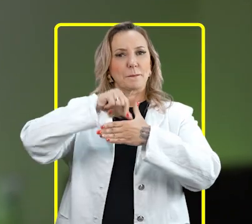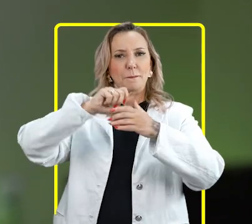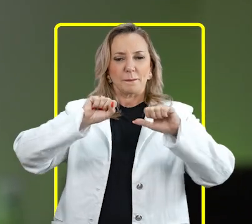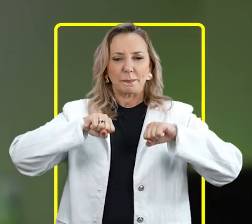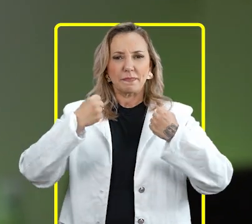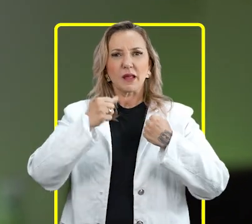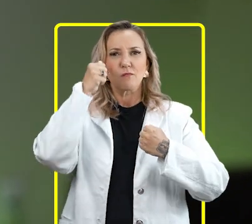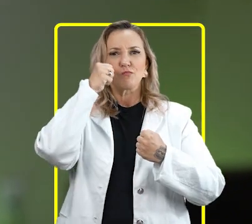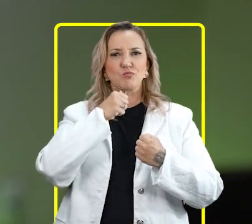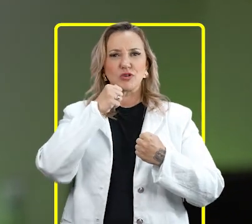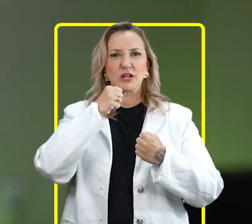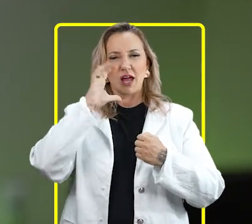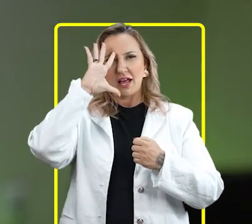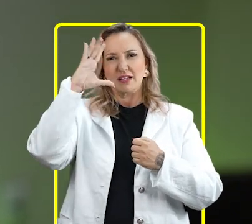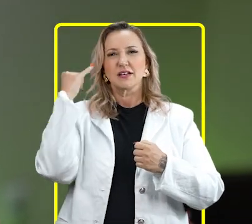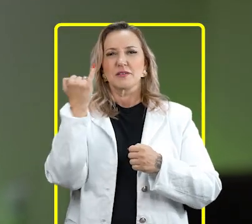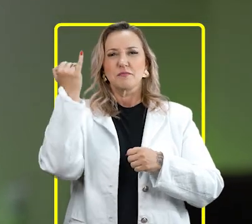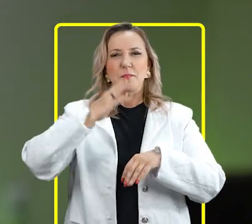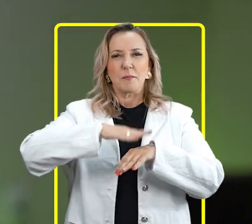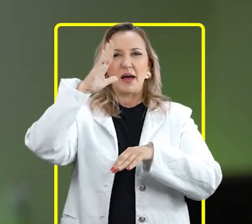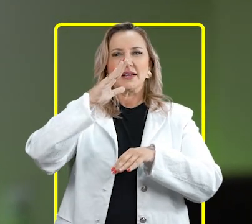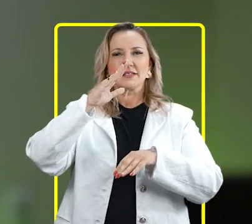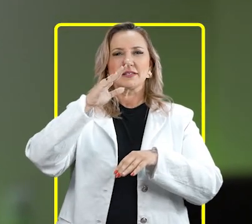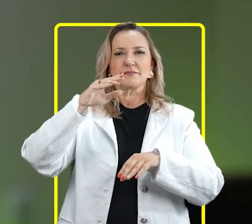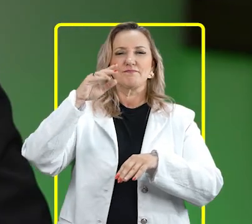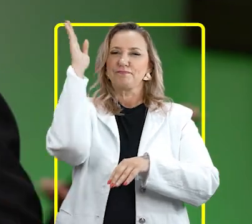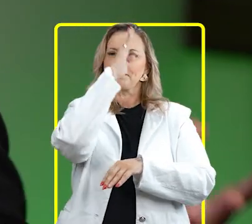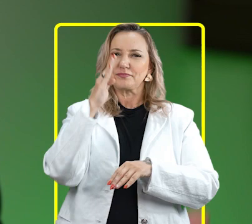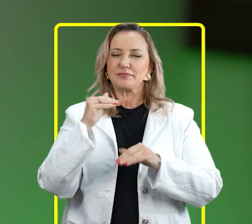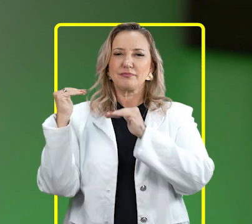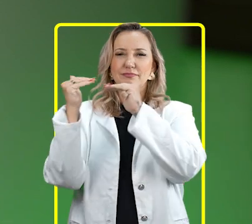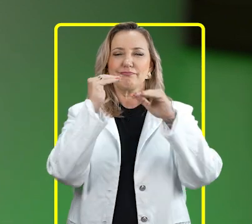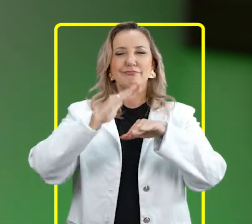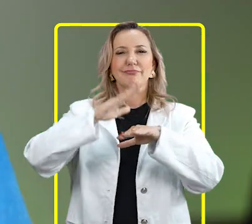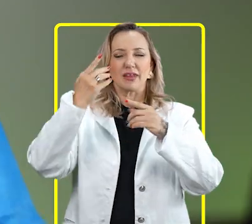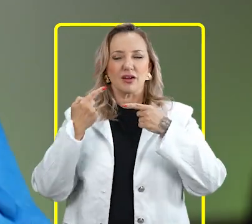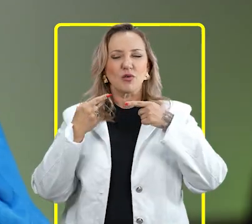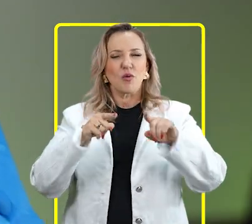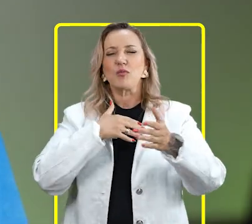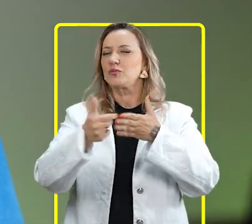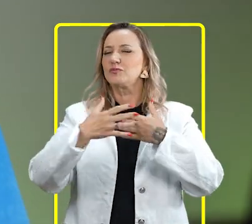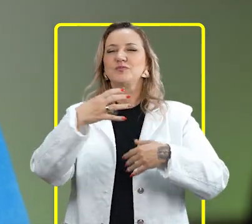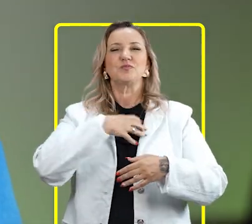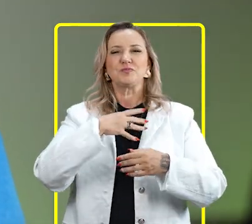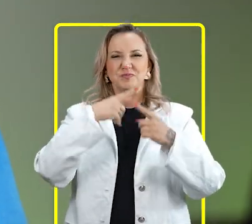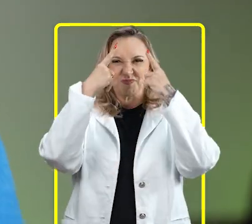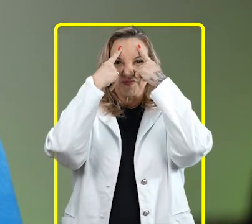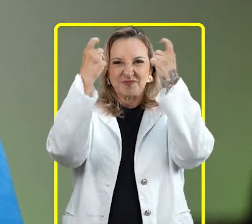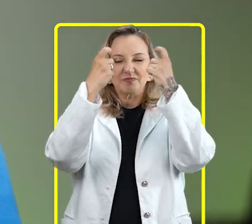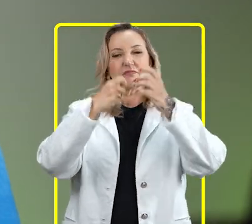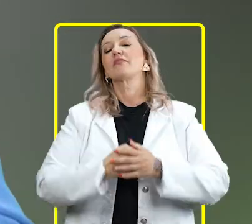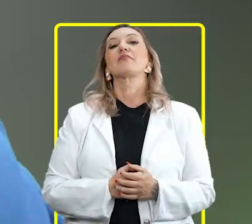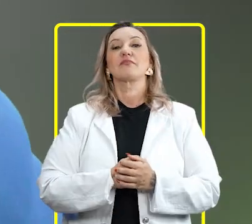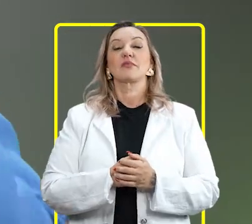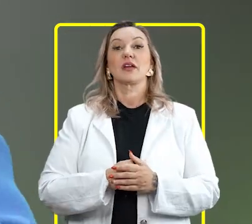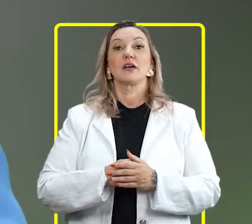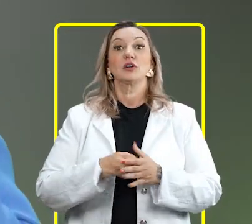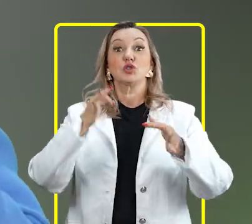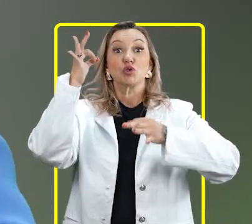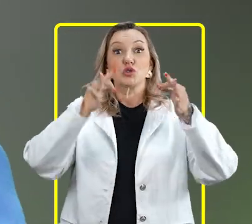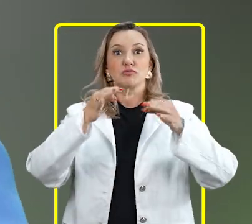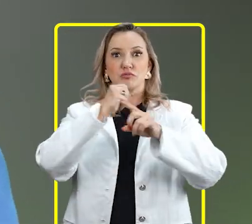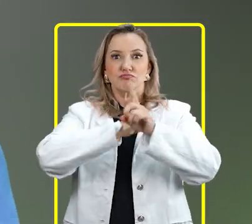O MDB defende as mulheres nas decisões mais importantes do país. Por mais igualdade. Combatendo toda forma de violência. Por